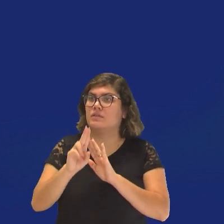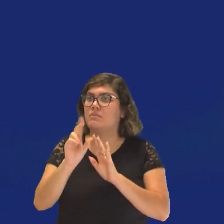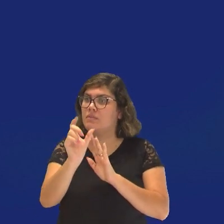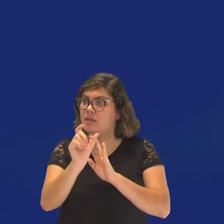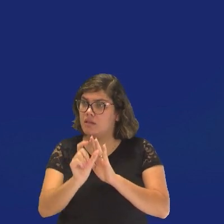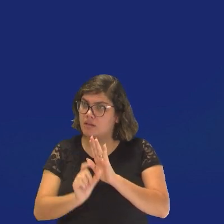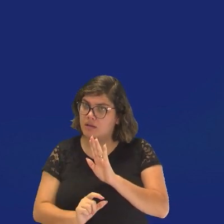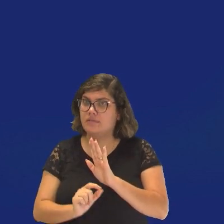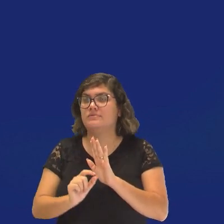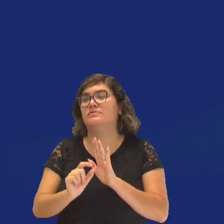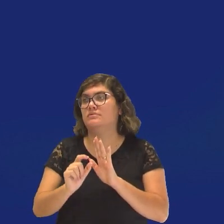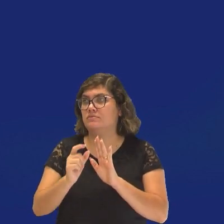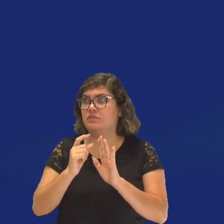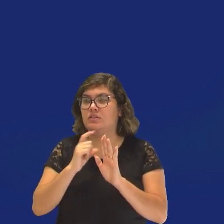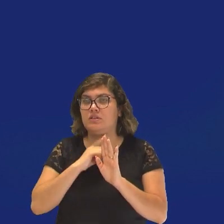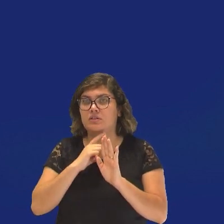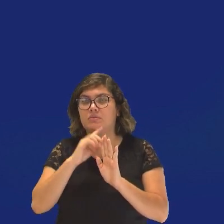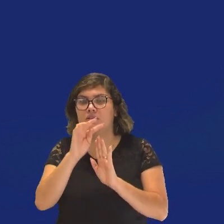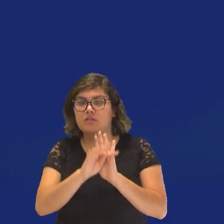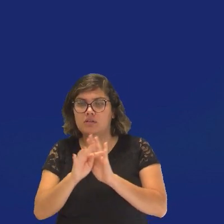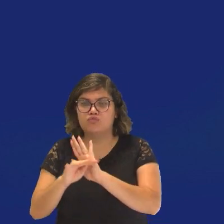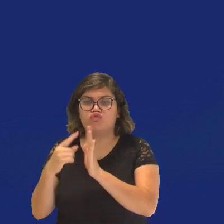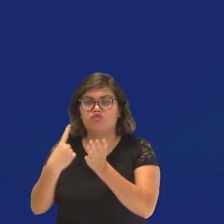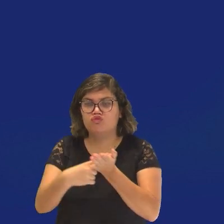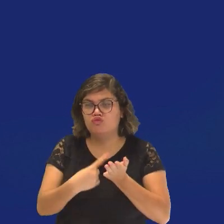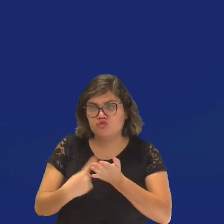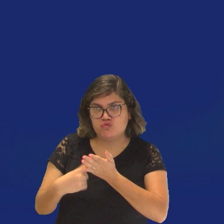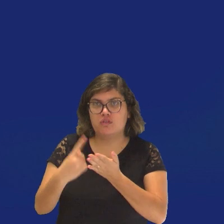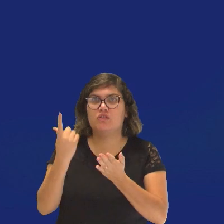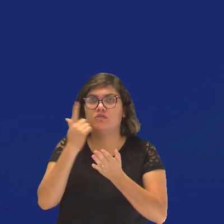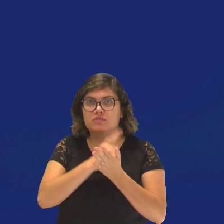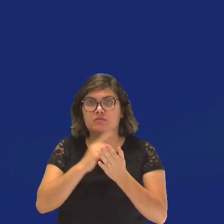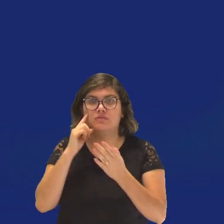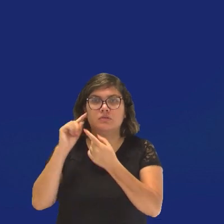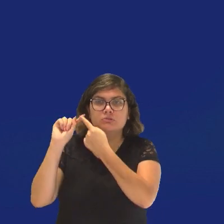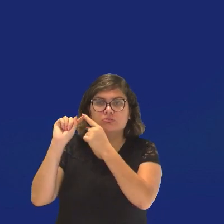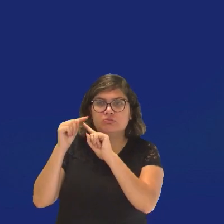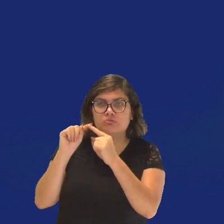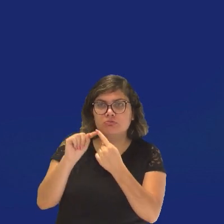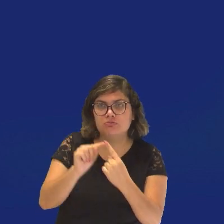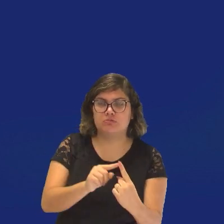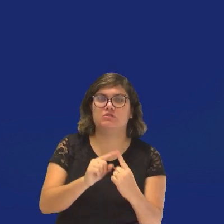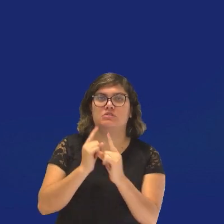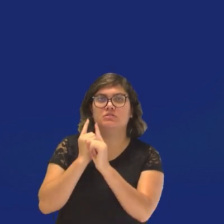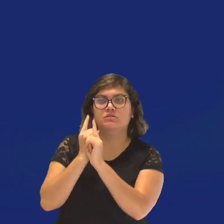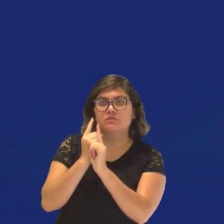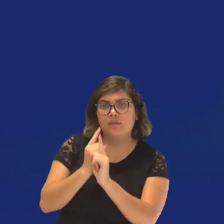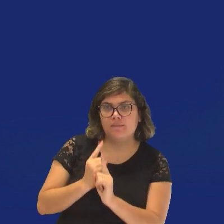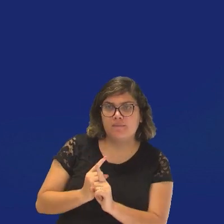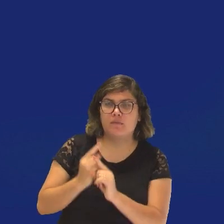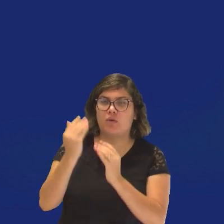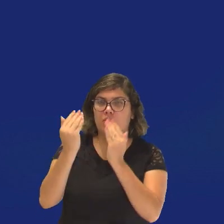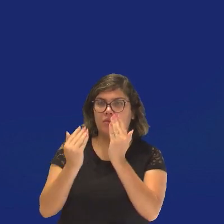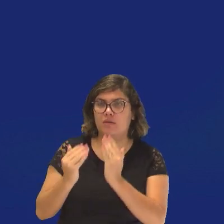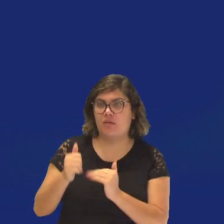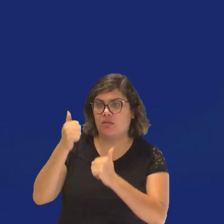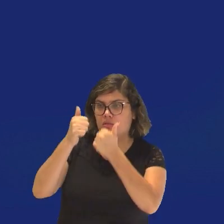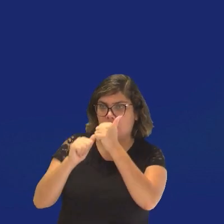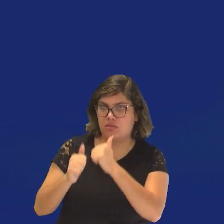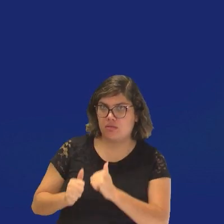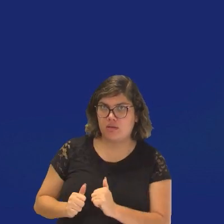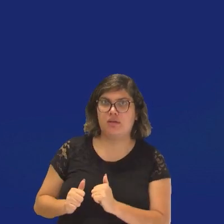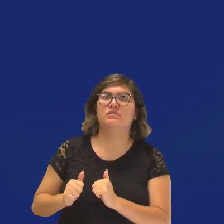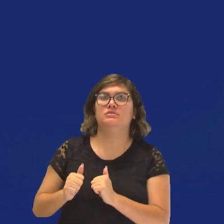e textos padronizados e pré-definidos que propiciem reconhecimentos de perfis pré-identificados, comparações, análises com requisitos